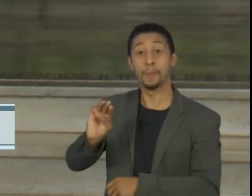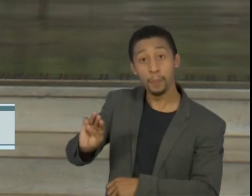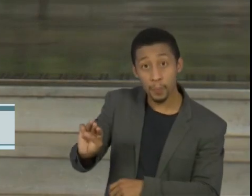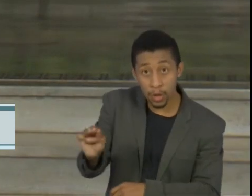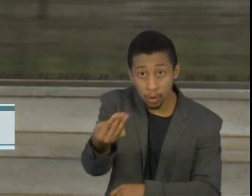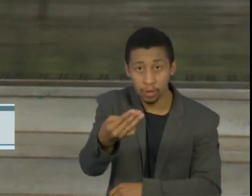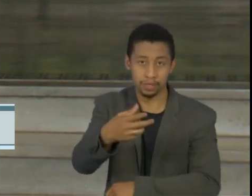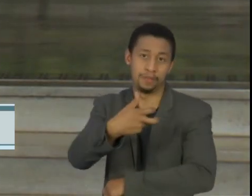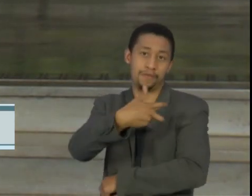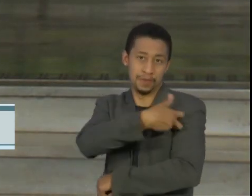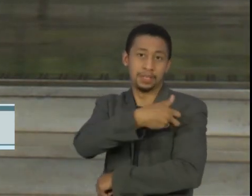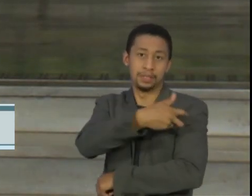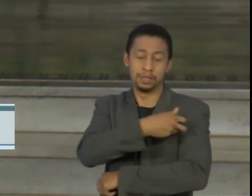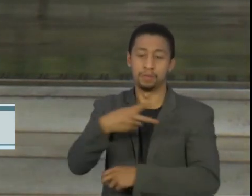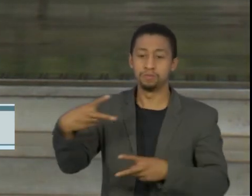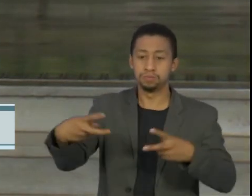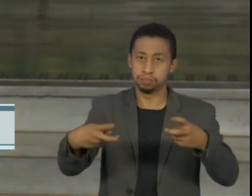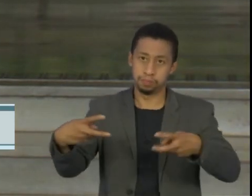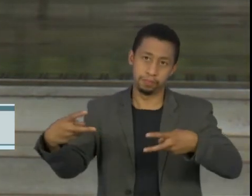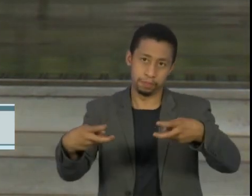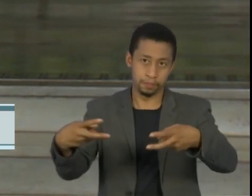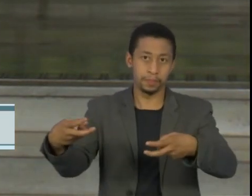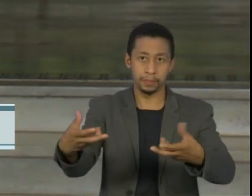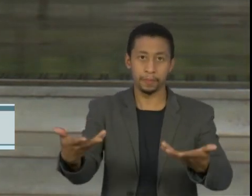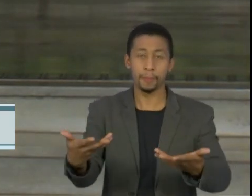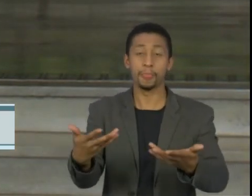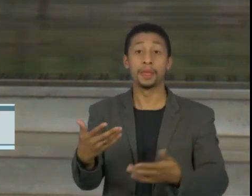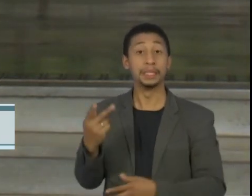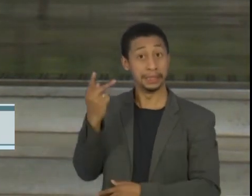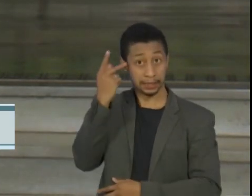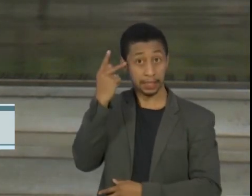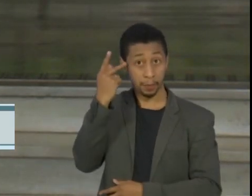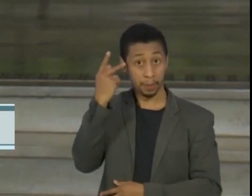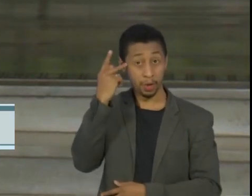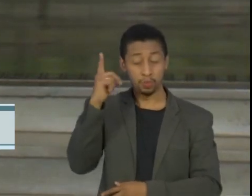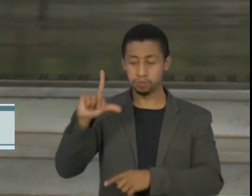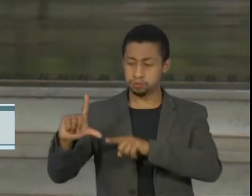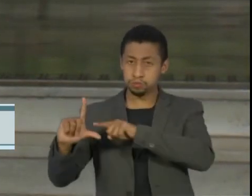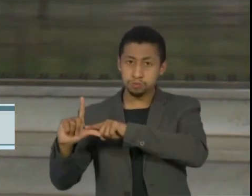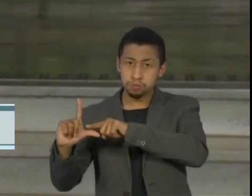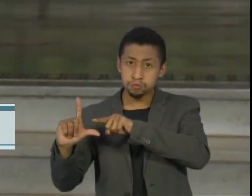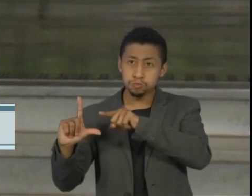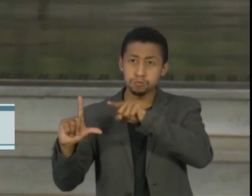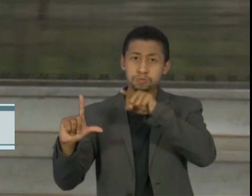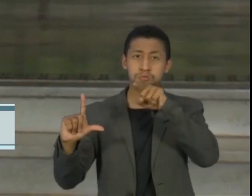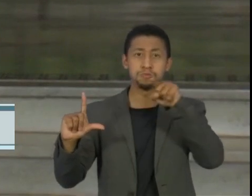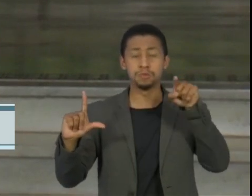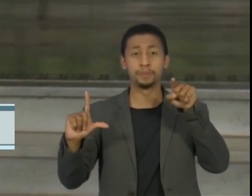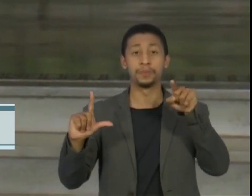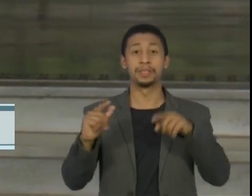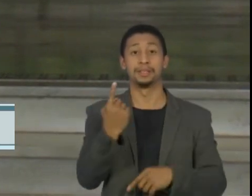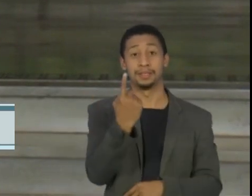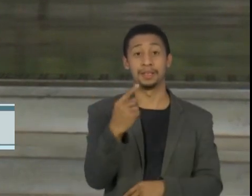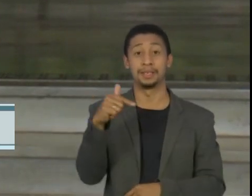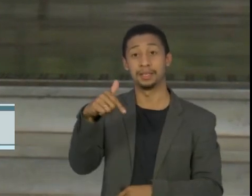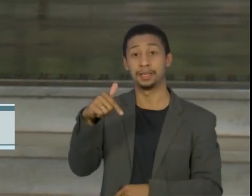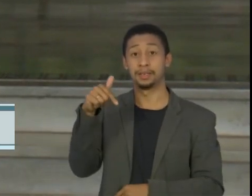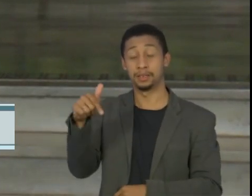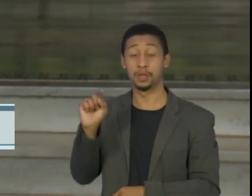Segundo informação de hoje, São Paulo ultrapassa a marca de 157 mil pacientes recuperados.